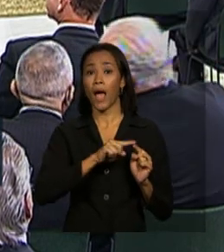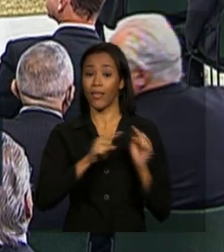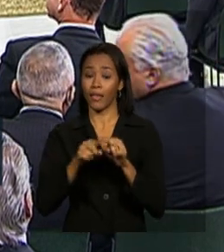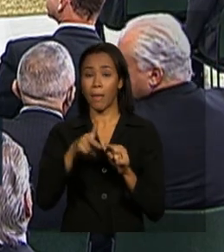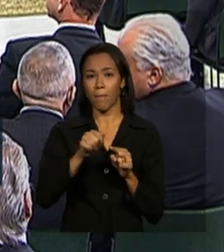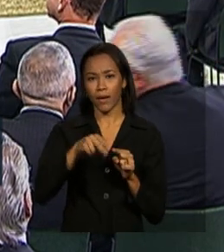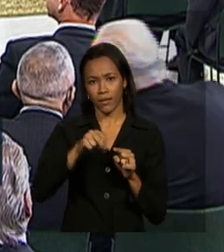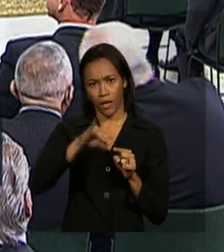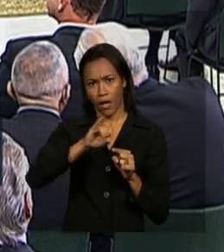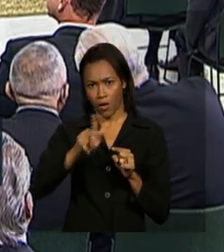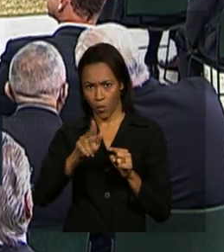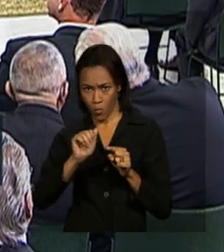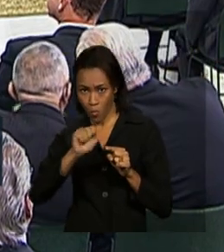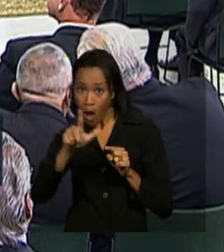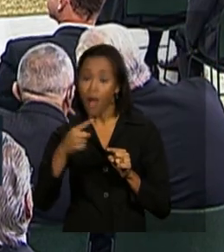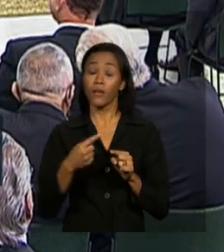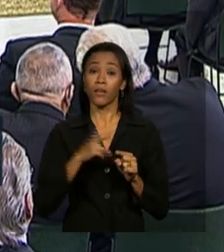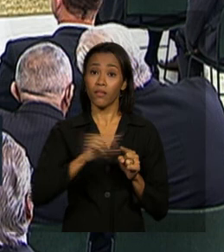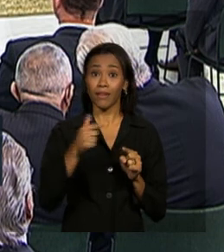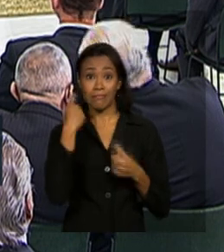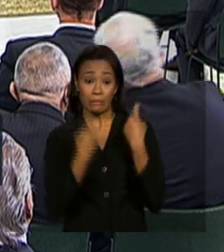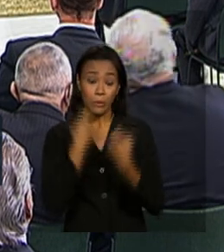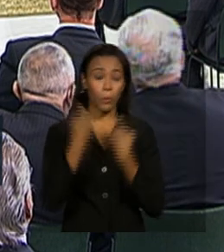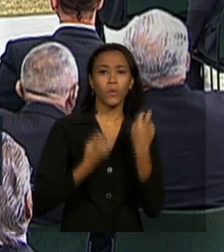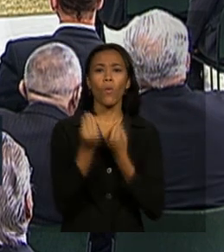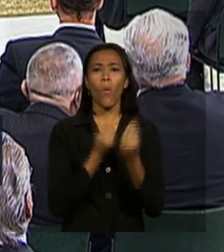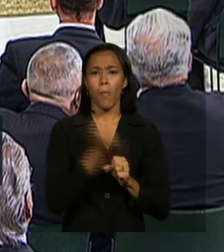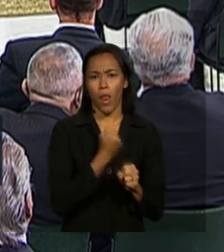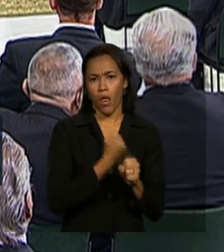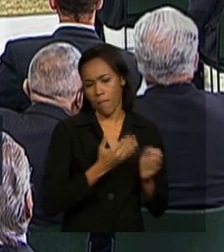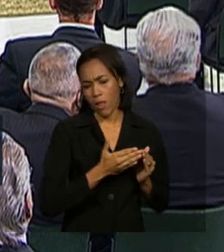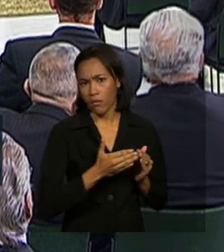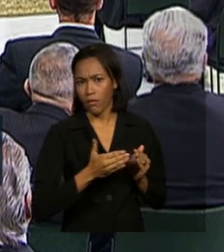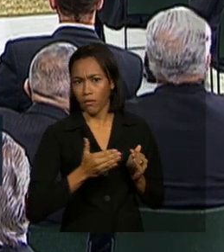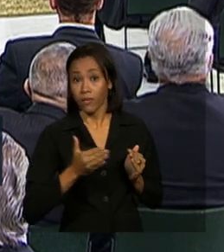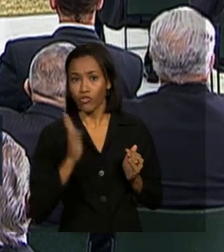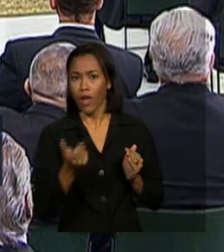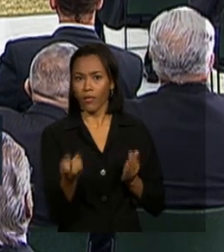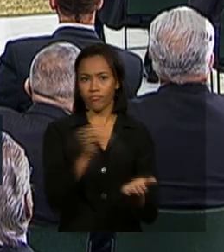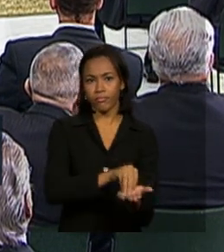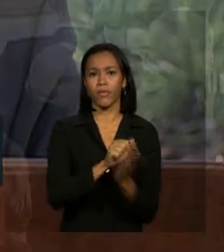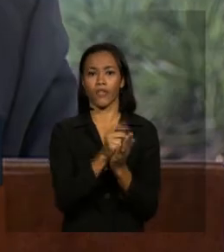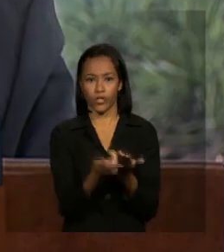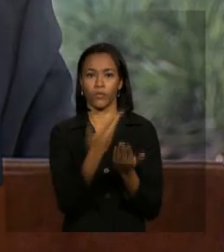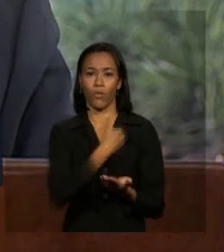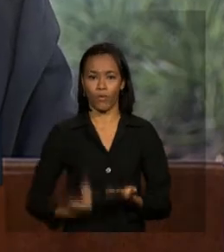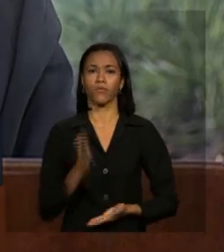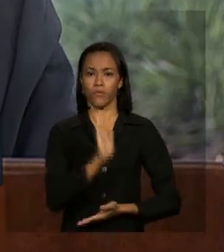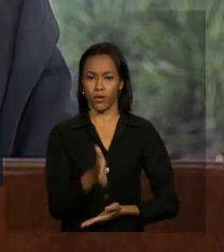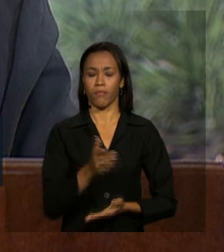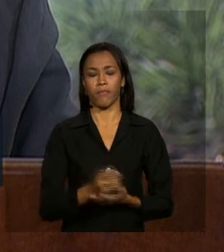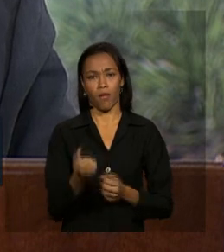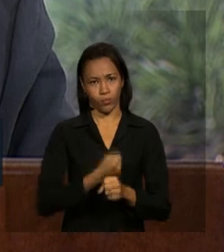e que também se inclui no rol de preocupações e que está na agenda do nosso governo e